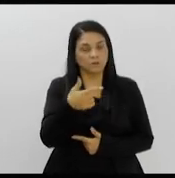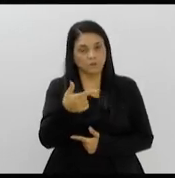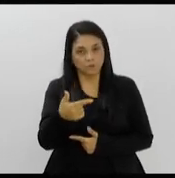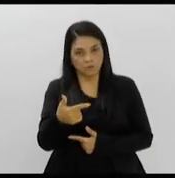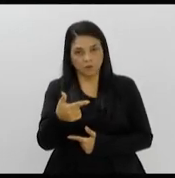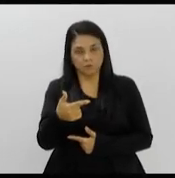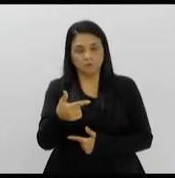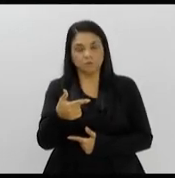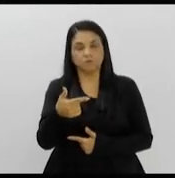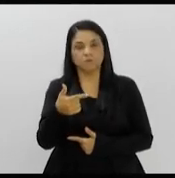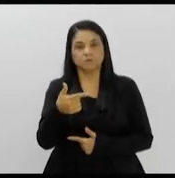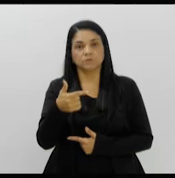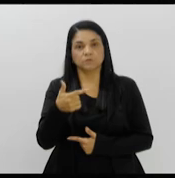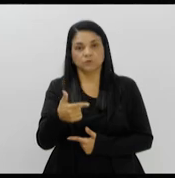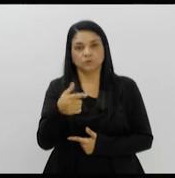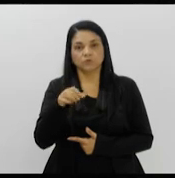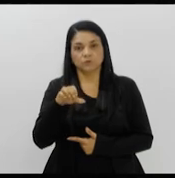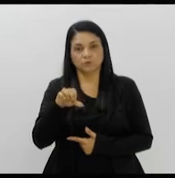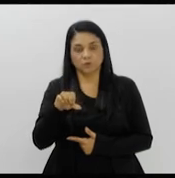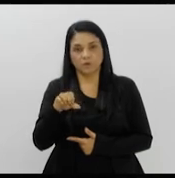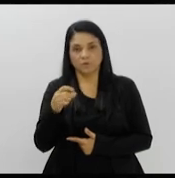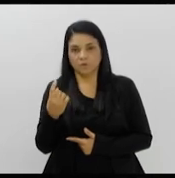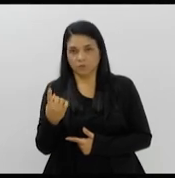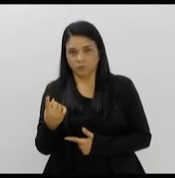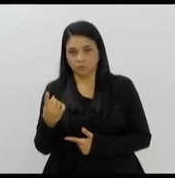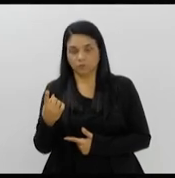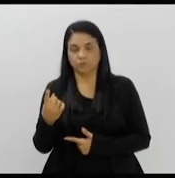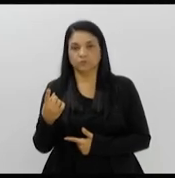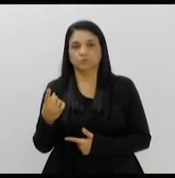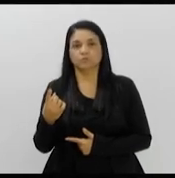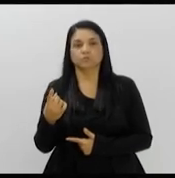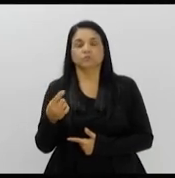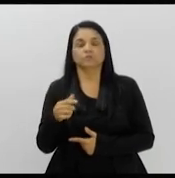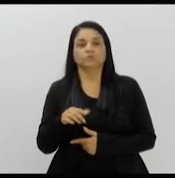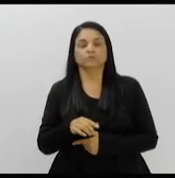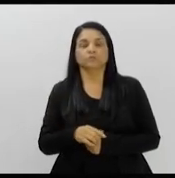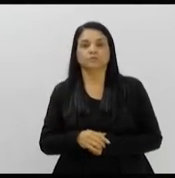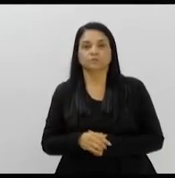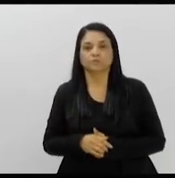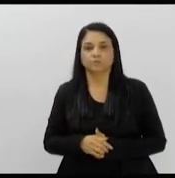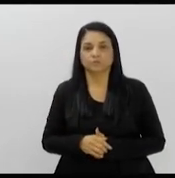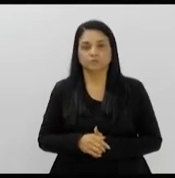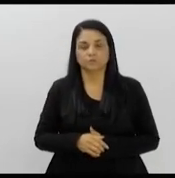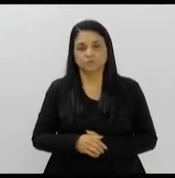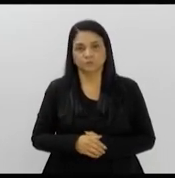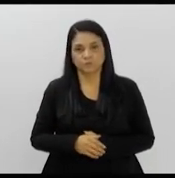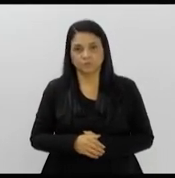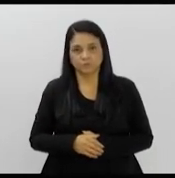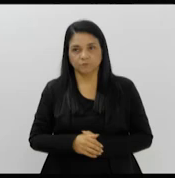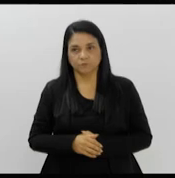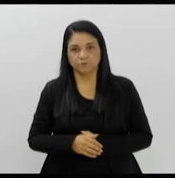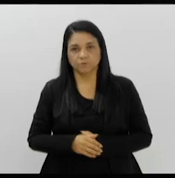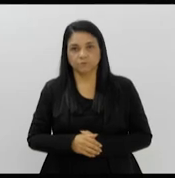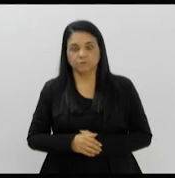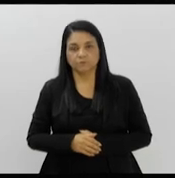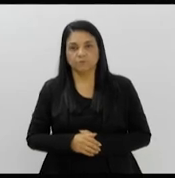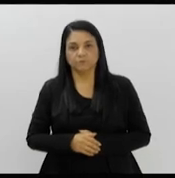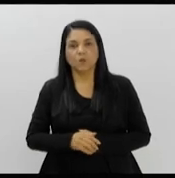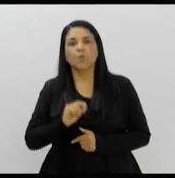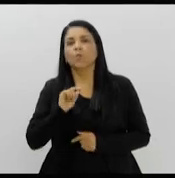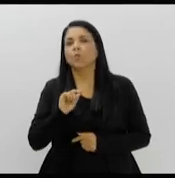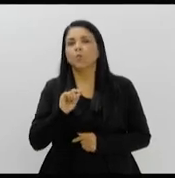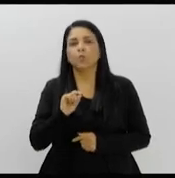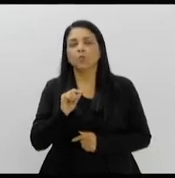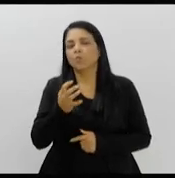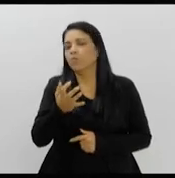24 um de 18 e outro de 19 de setembro e o que pretendia o